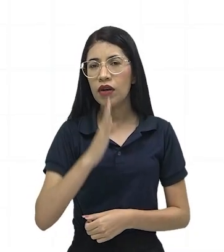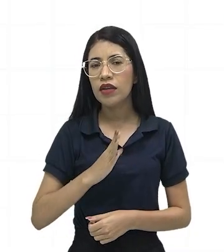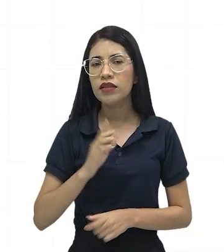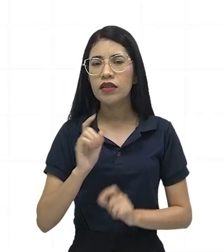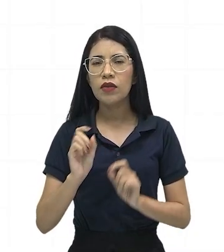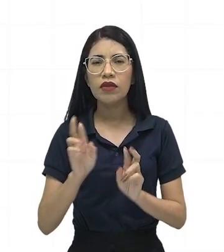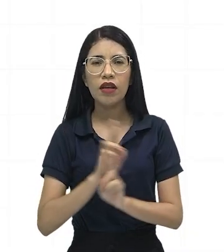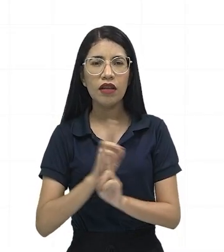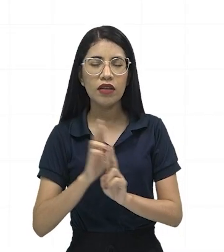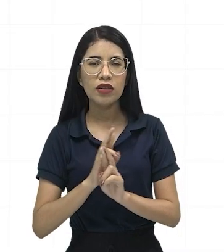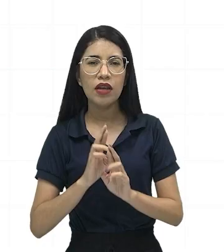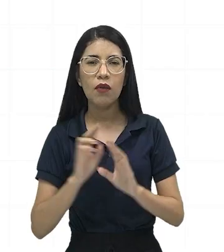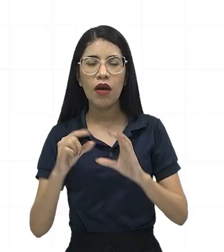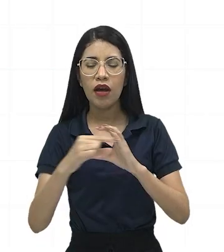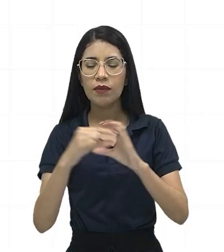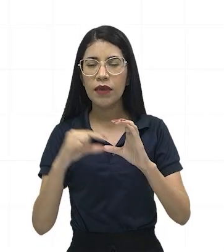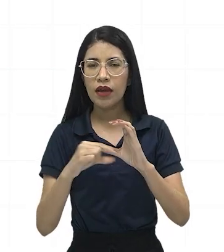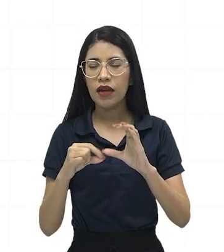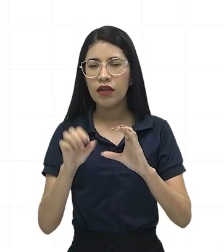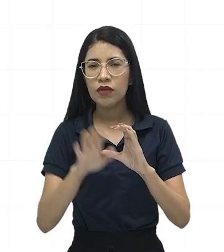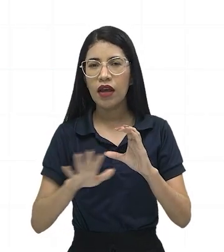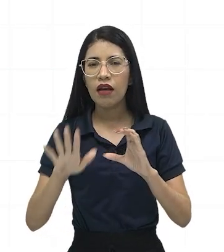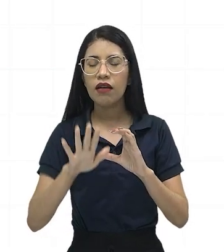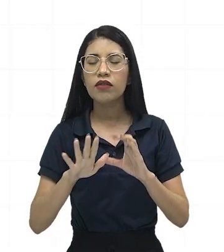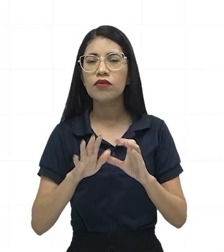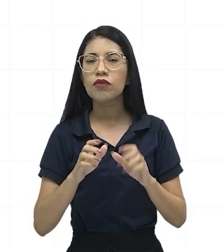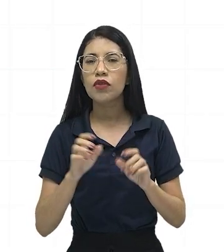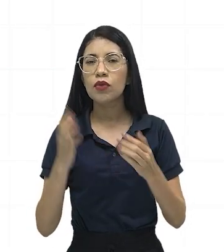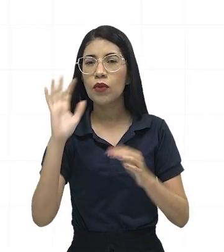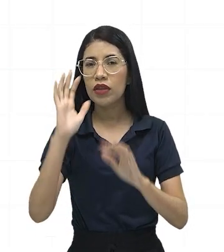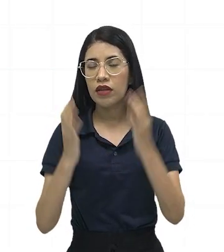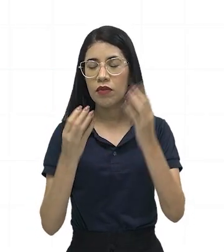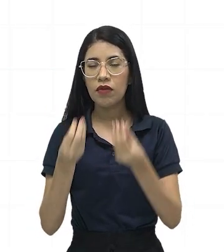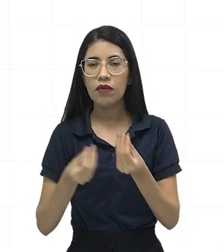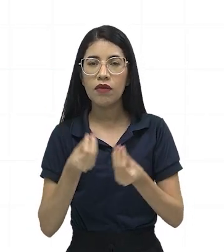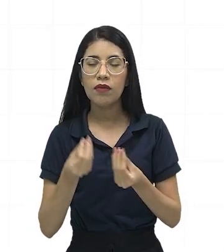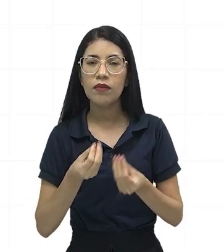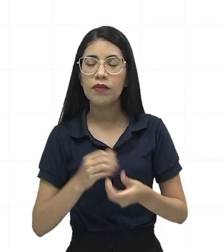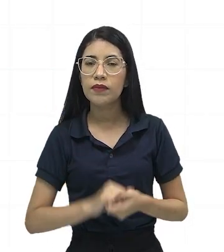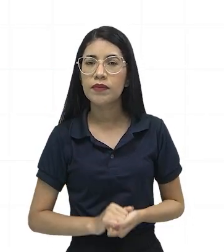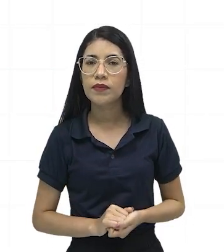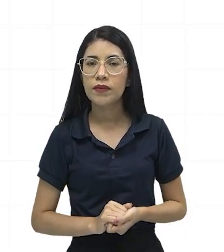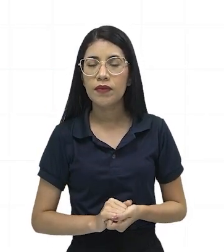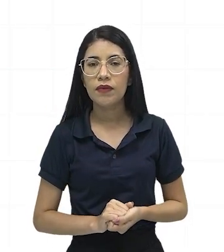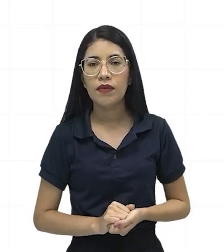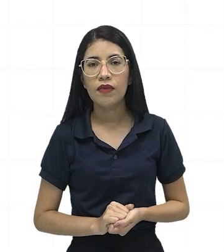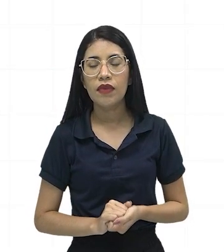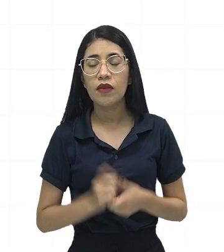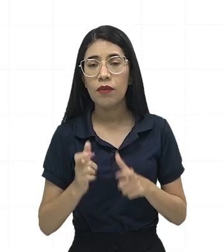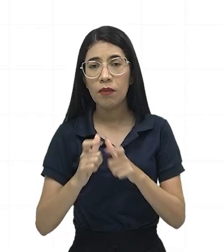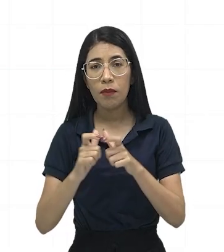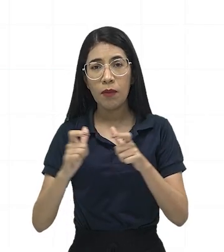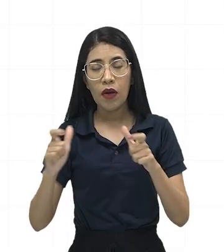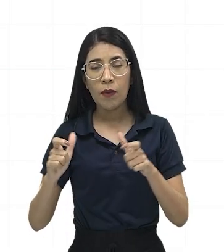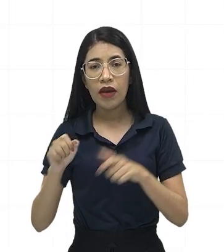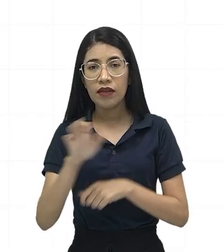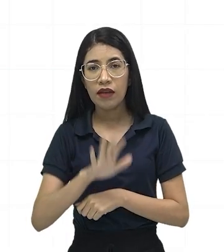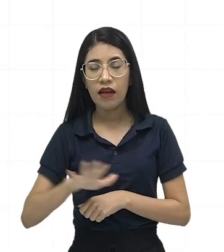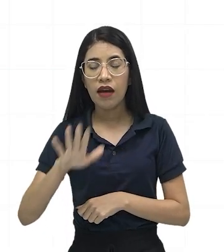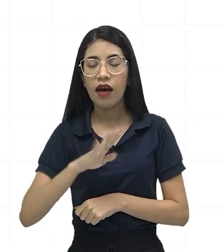Brasil em relação a essas zonas climáticas? Como eu falei para vocês, a maior parte do território